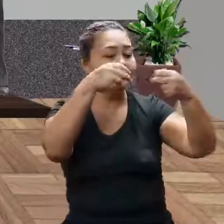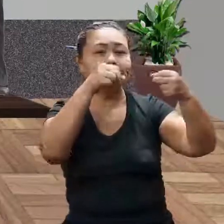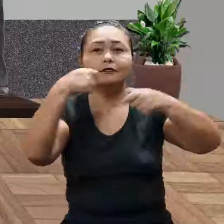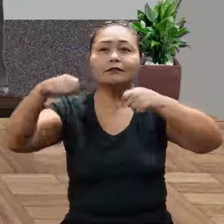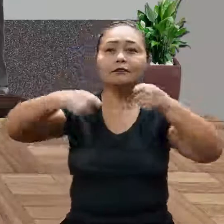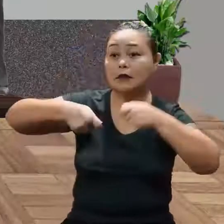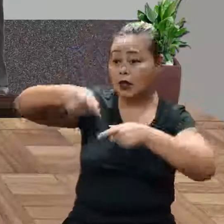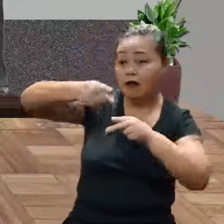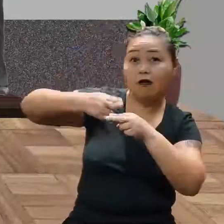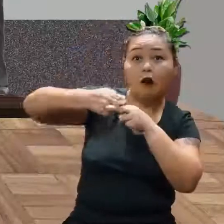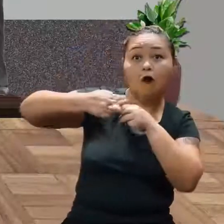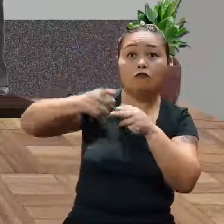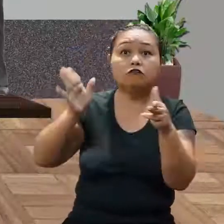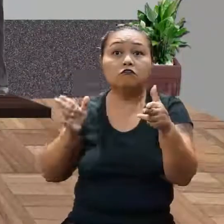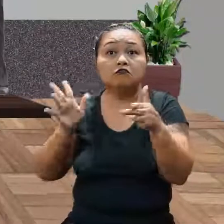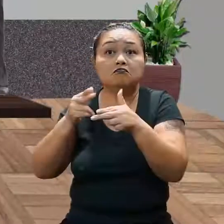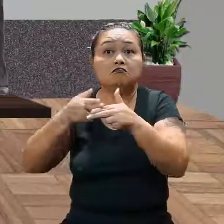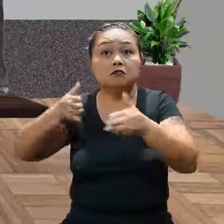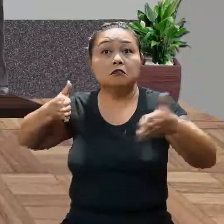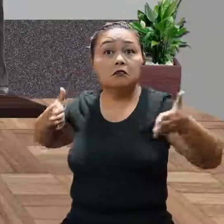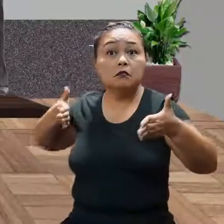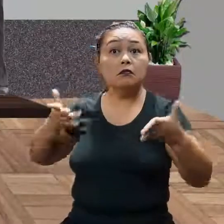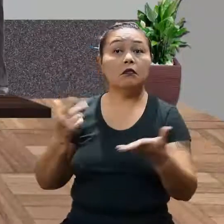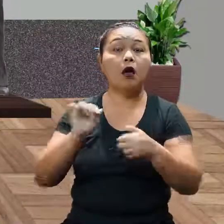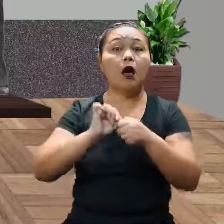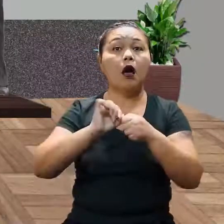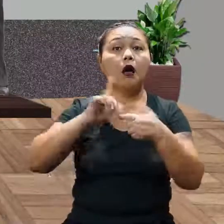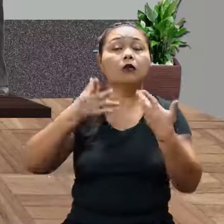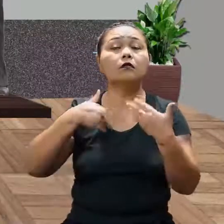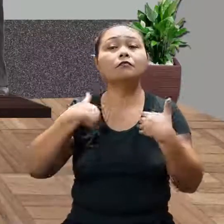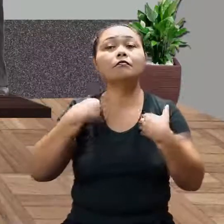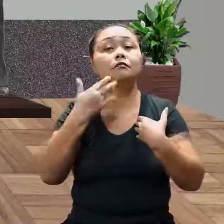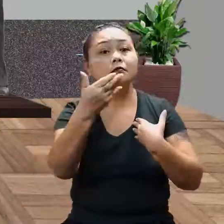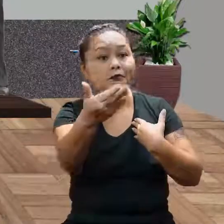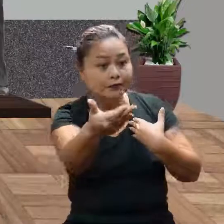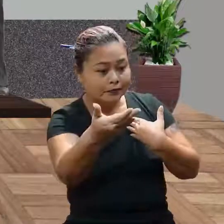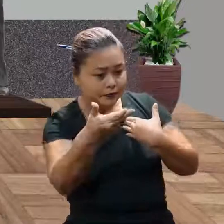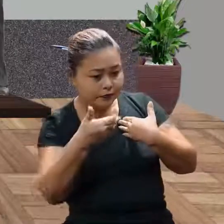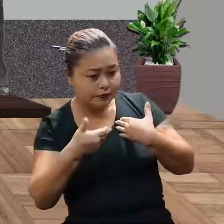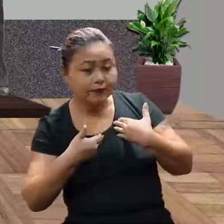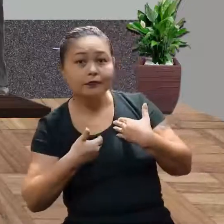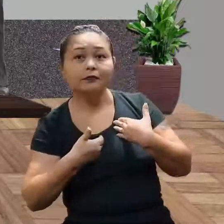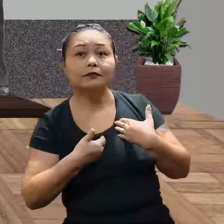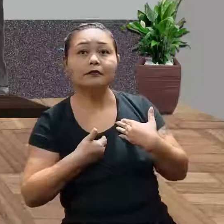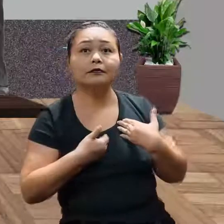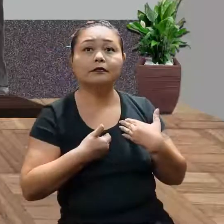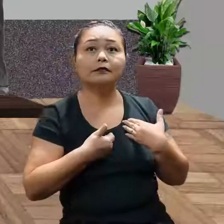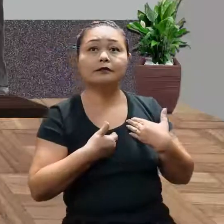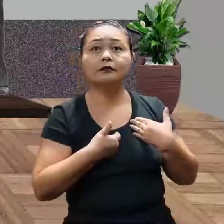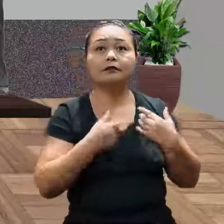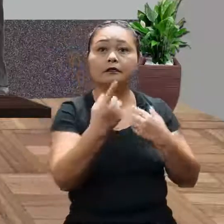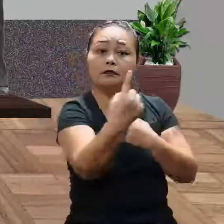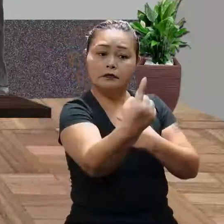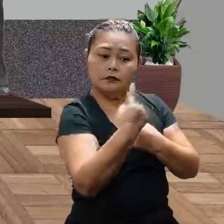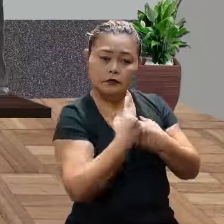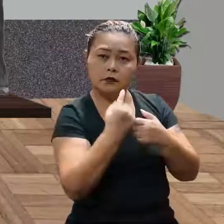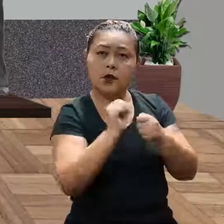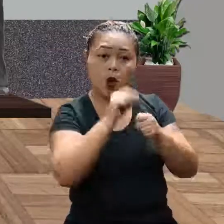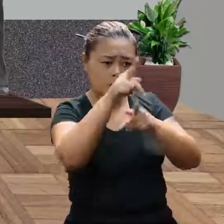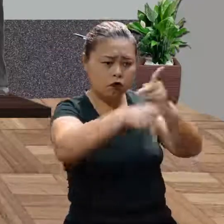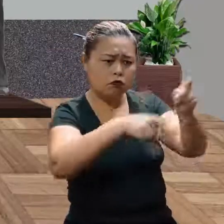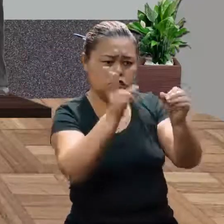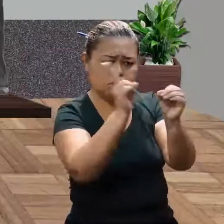panelas, facões, facas, para ganhar confiança. Os Nhambiquaras, que eram